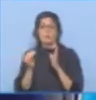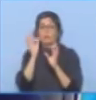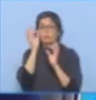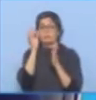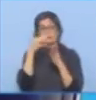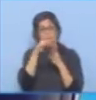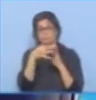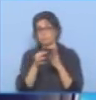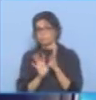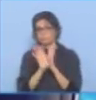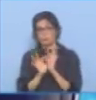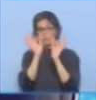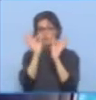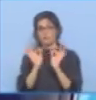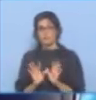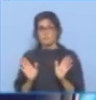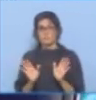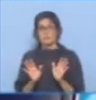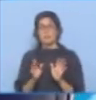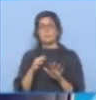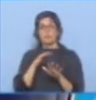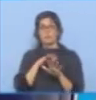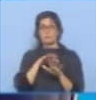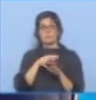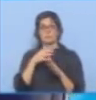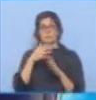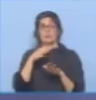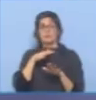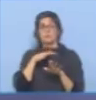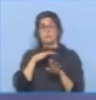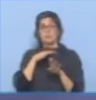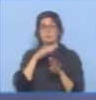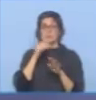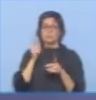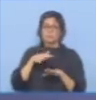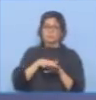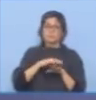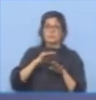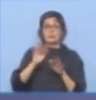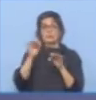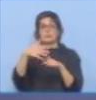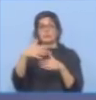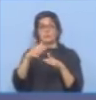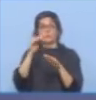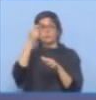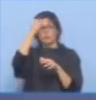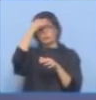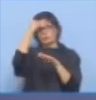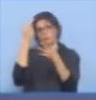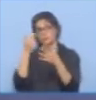tem sido sempre assim. Não é? Porque a jornada oficialmente vai de terça a domingo. Exato. E para nós também vai acontecer o encontro dos portugueses,